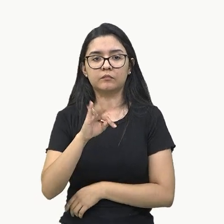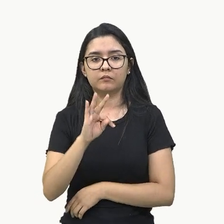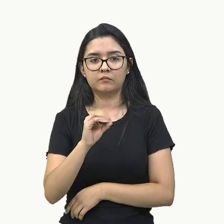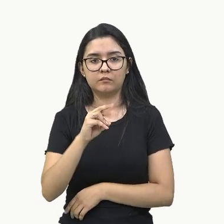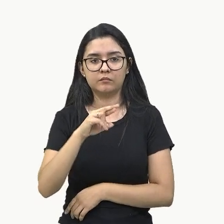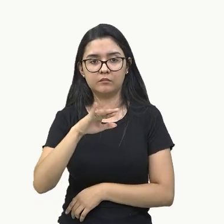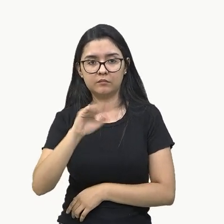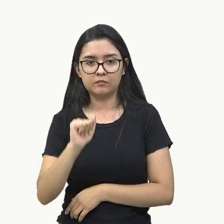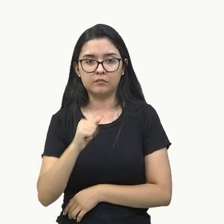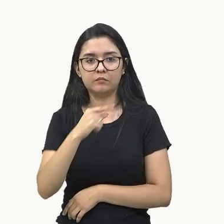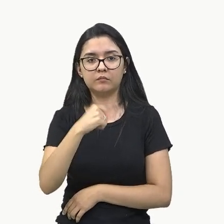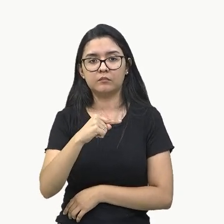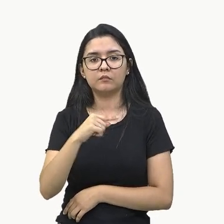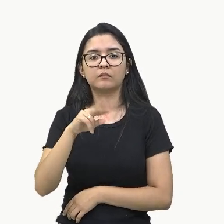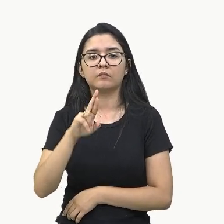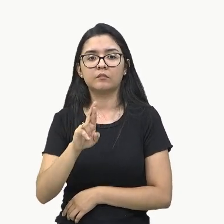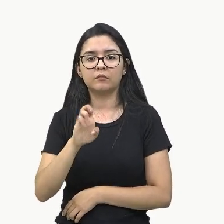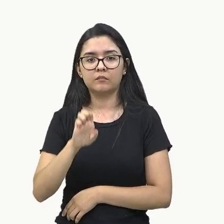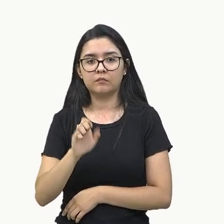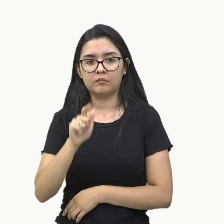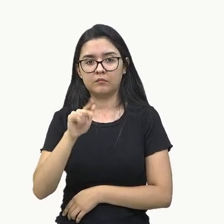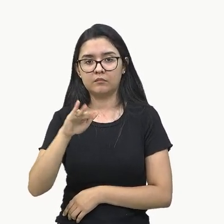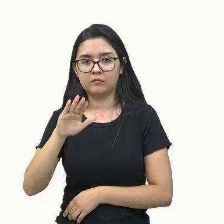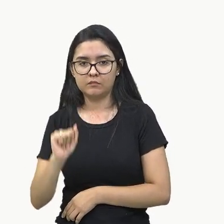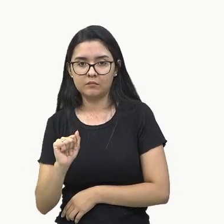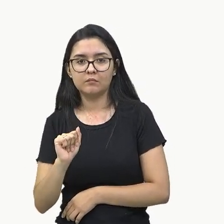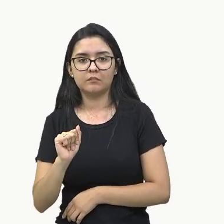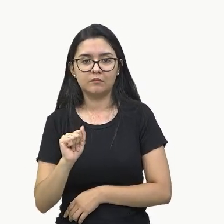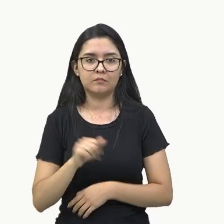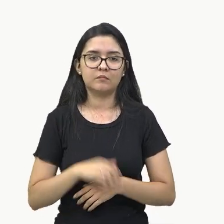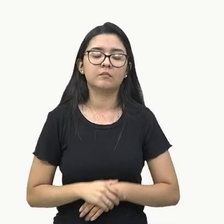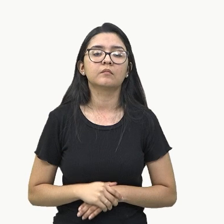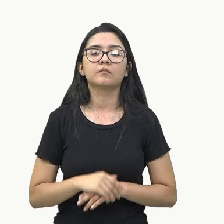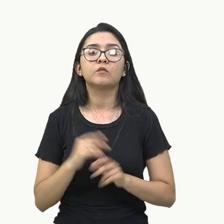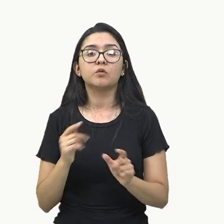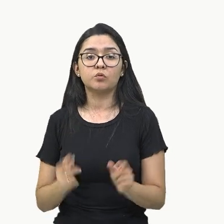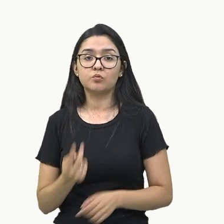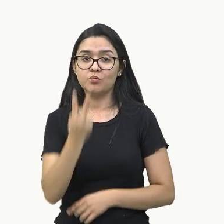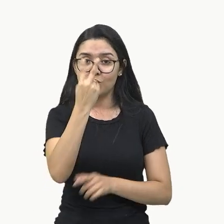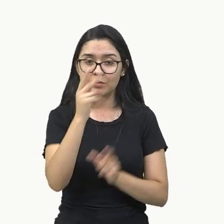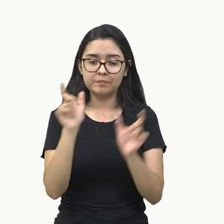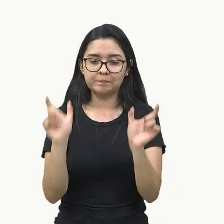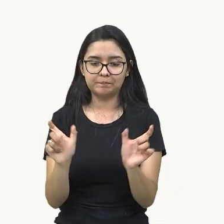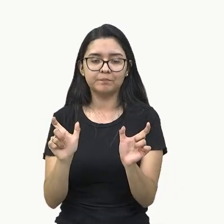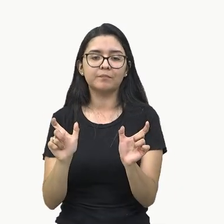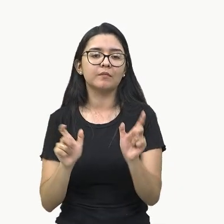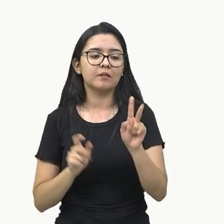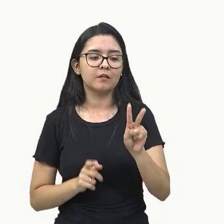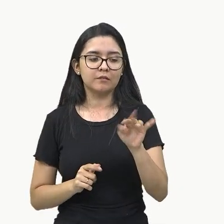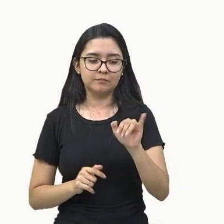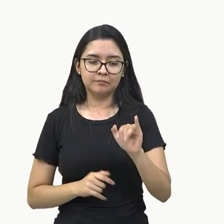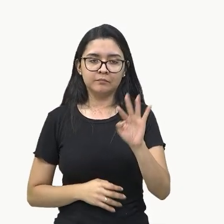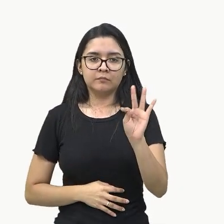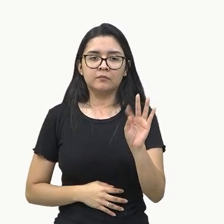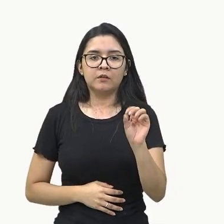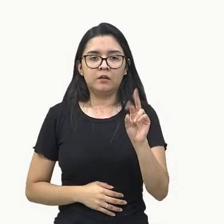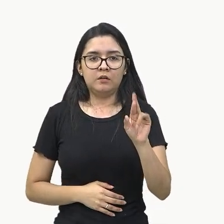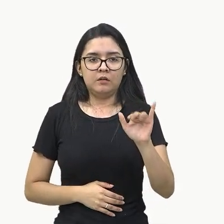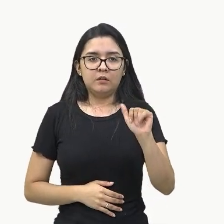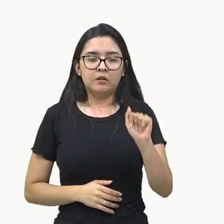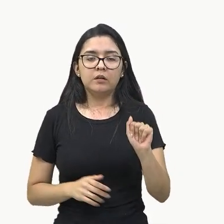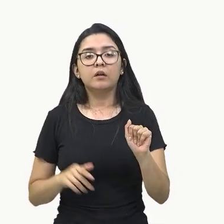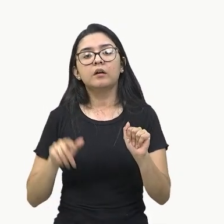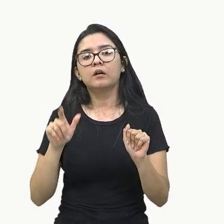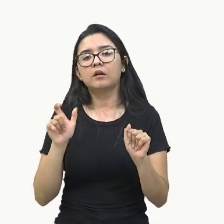olha aqui a nossa planta maravilhosa, Vitória Regia, que é formado por duas palavras, Vitória e Regia. Eu